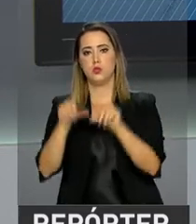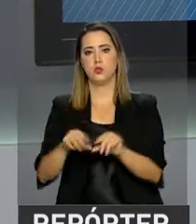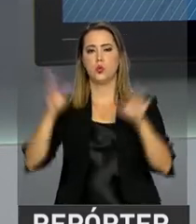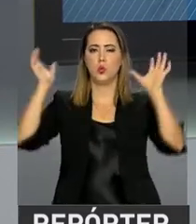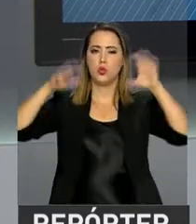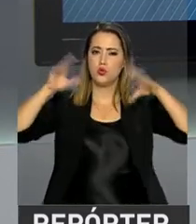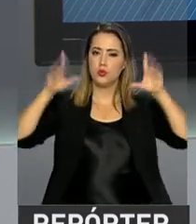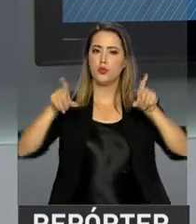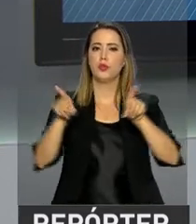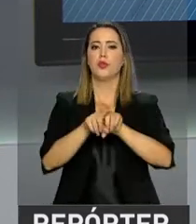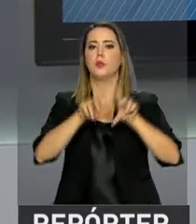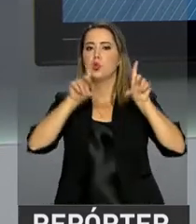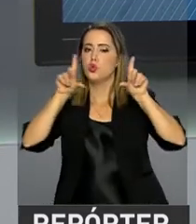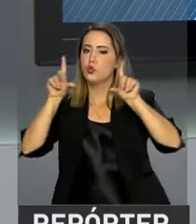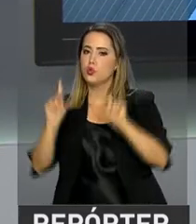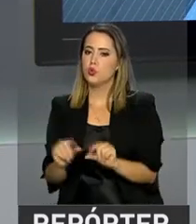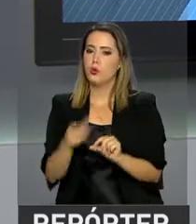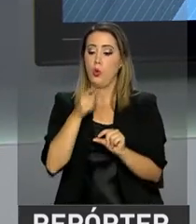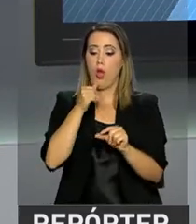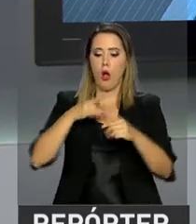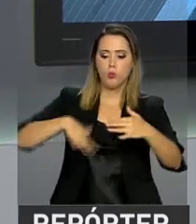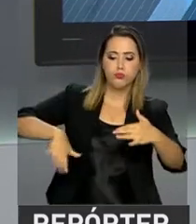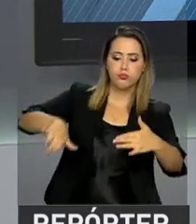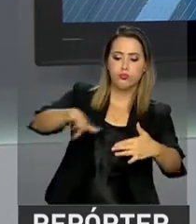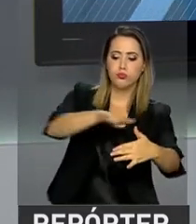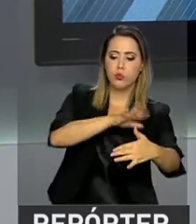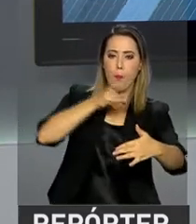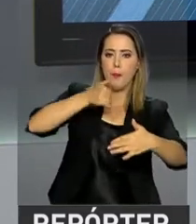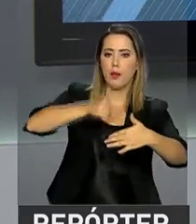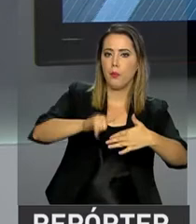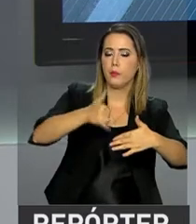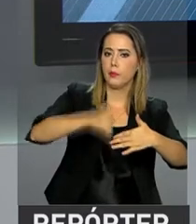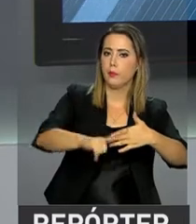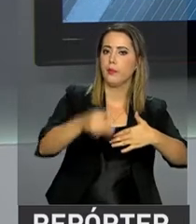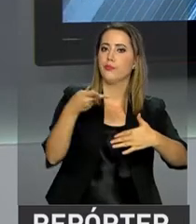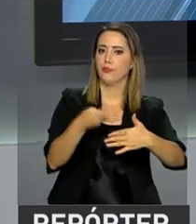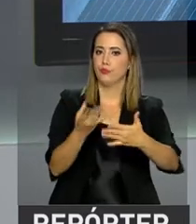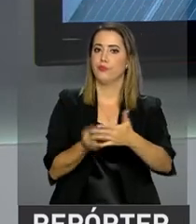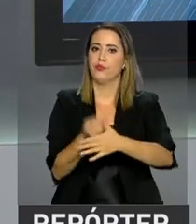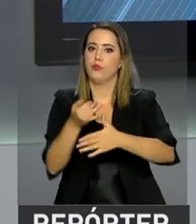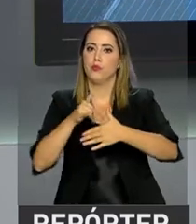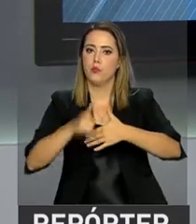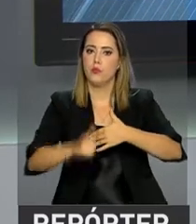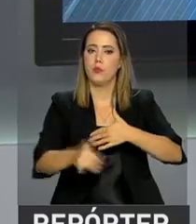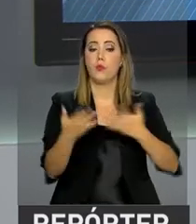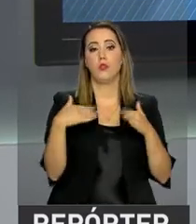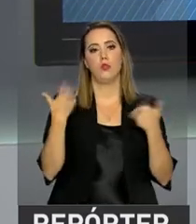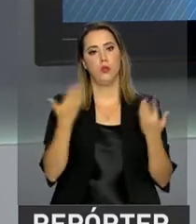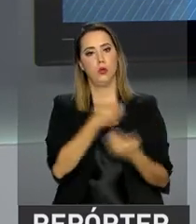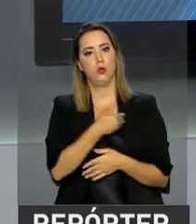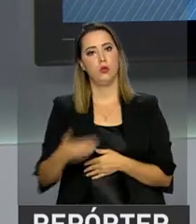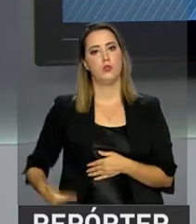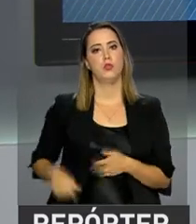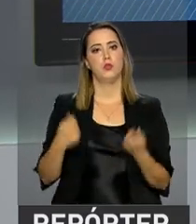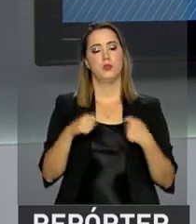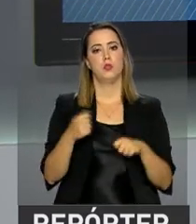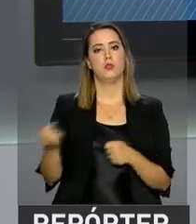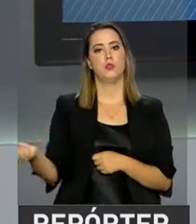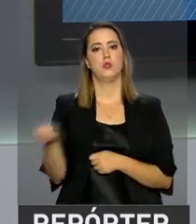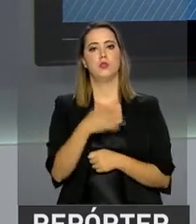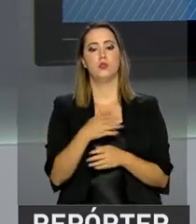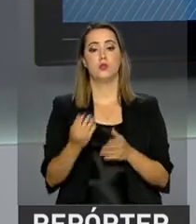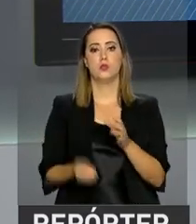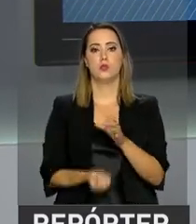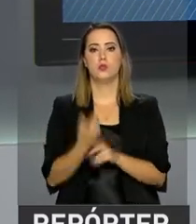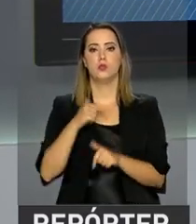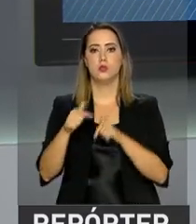chuvas a cae também o nível dos reservatórios responsáveis pelo fornecimento de energia com isso o governo precisa acionar outras formas de